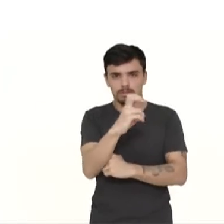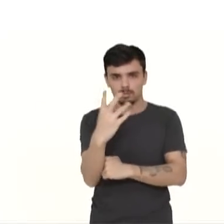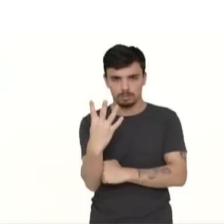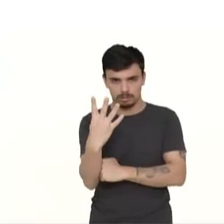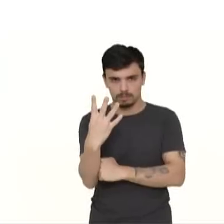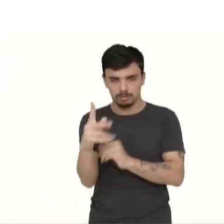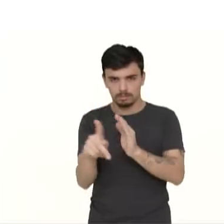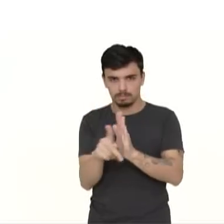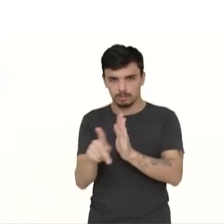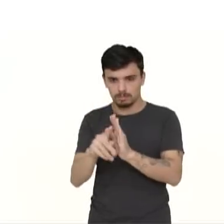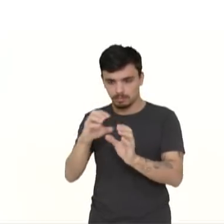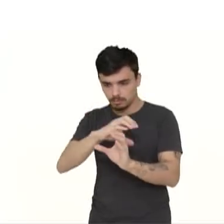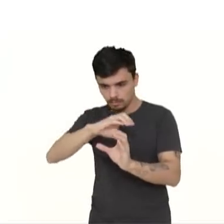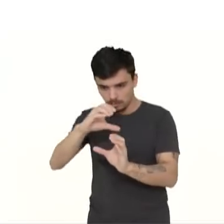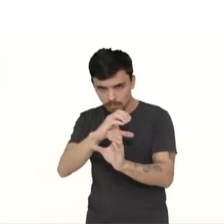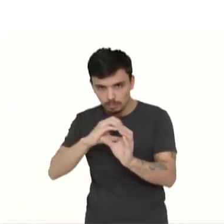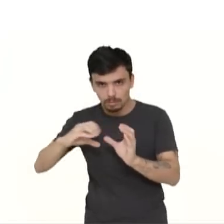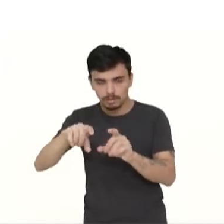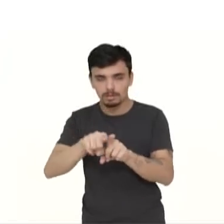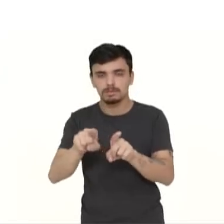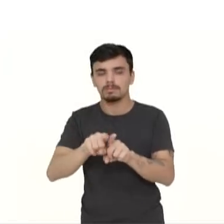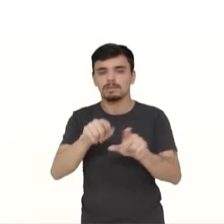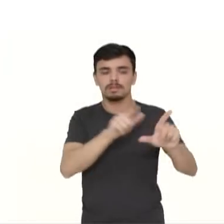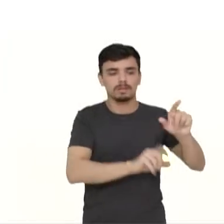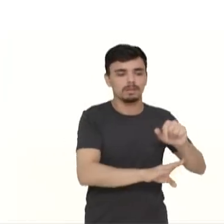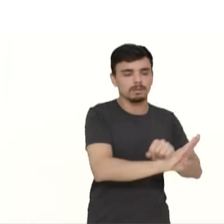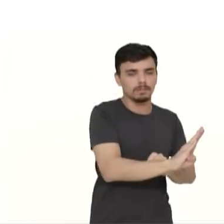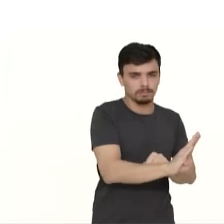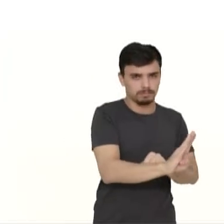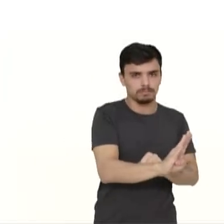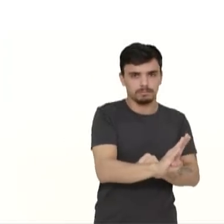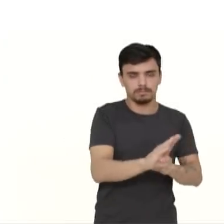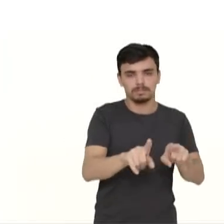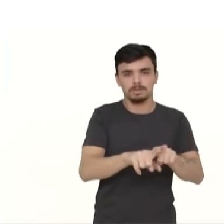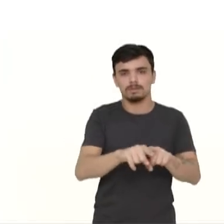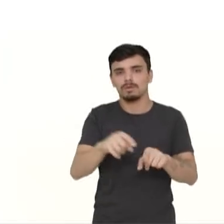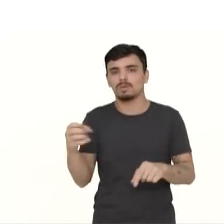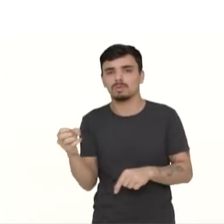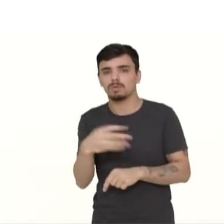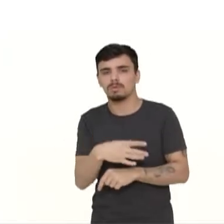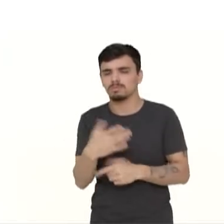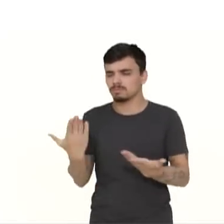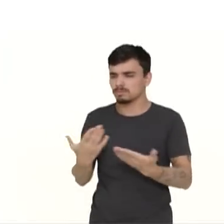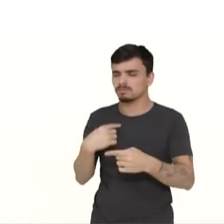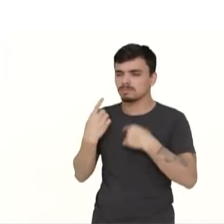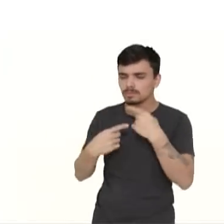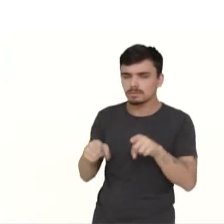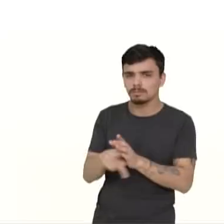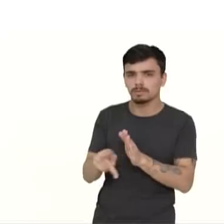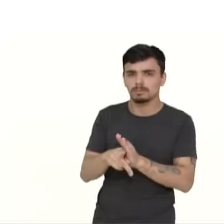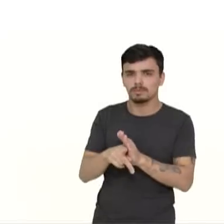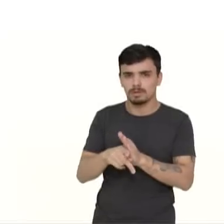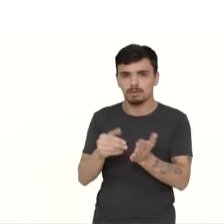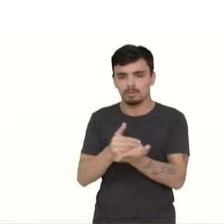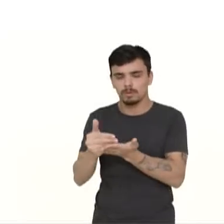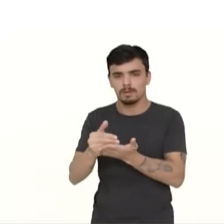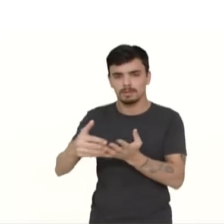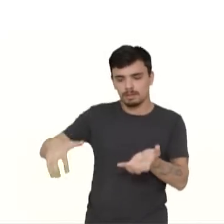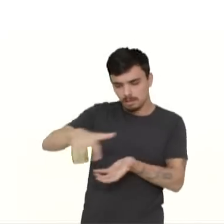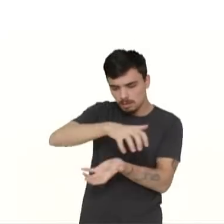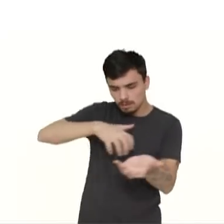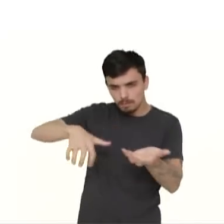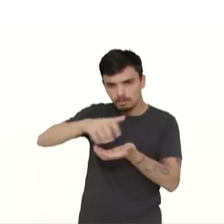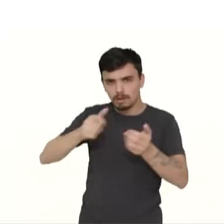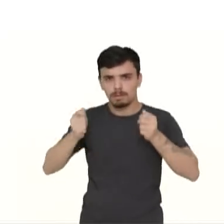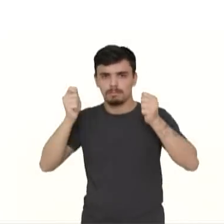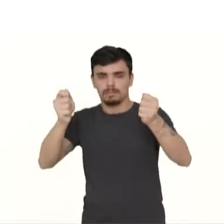pela cisma do Oriente. B. Um novo cisma no cristianismo, com o início da Reforma Protestante